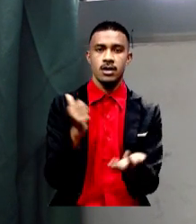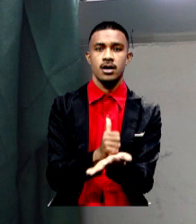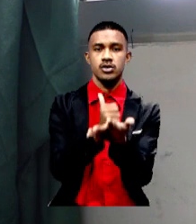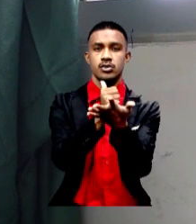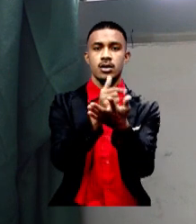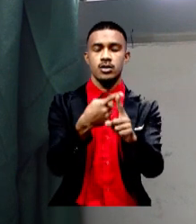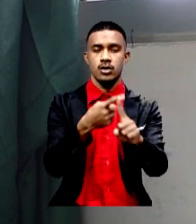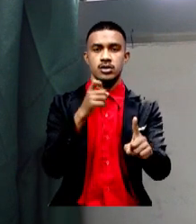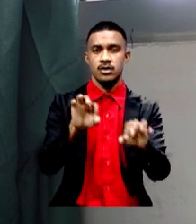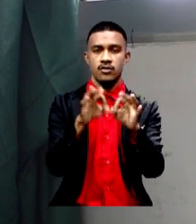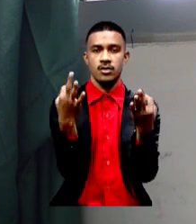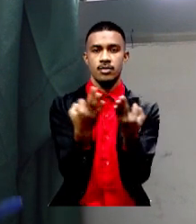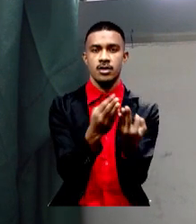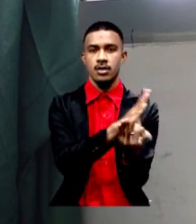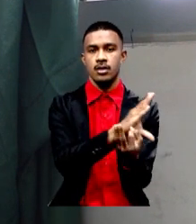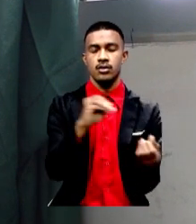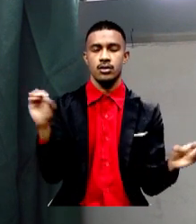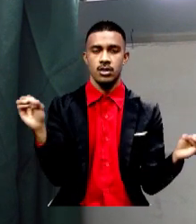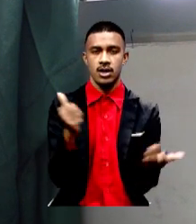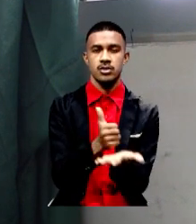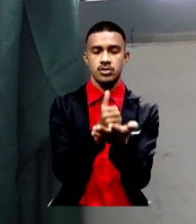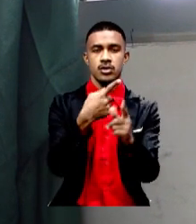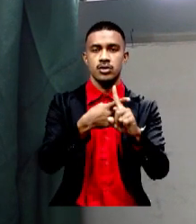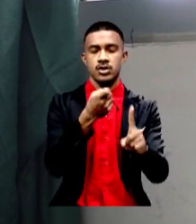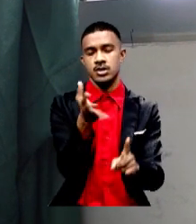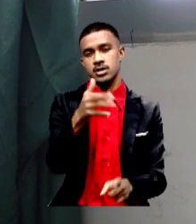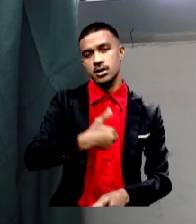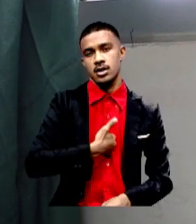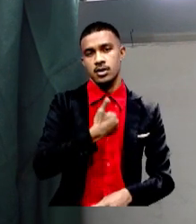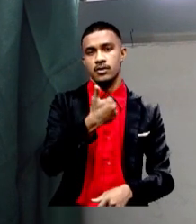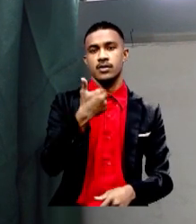iha apoio husi sira ninia rasik, la falta ona